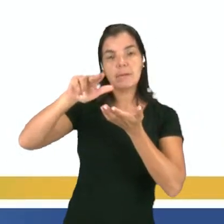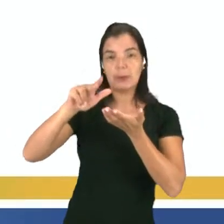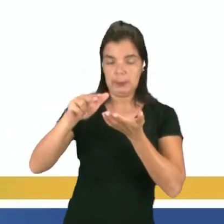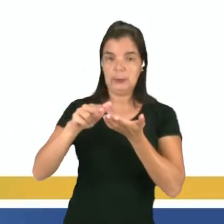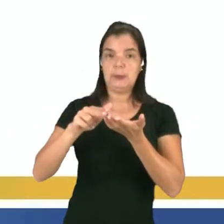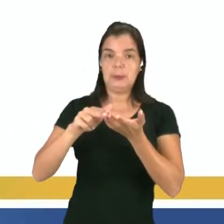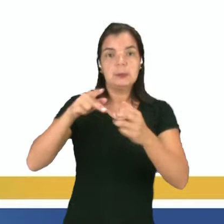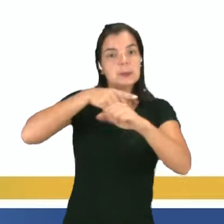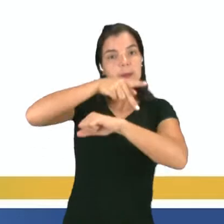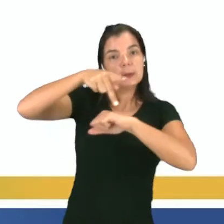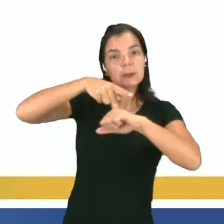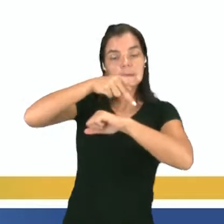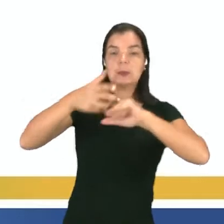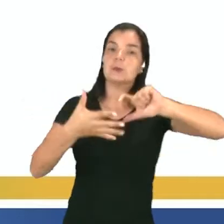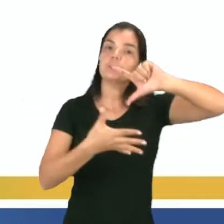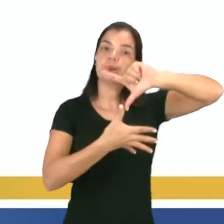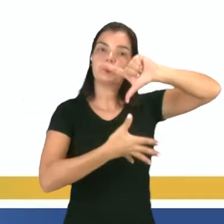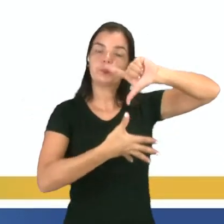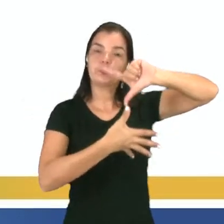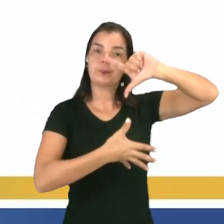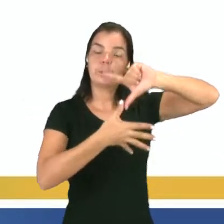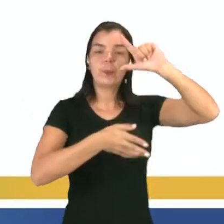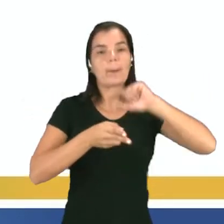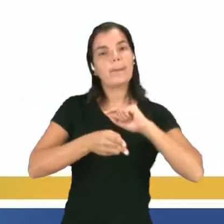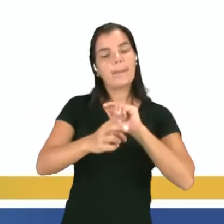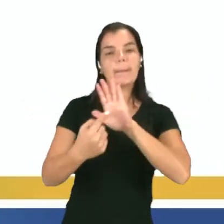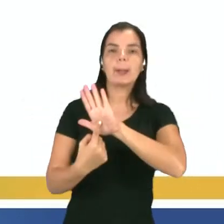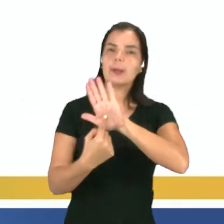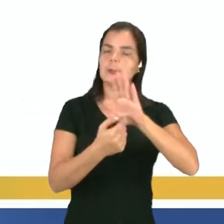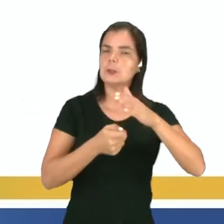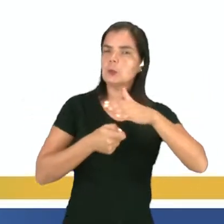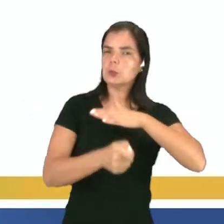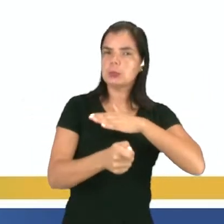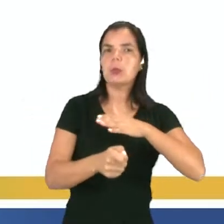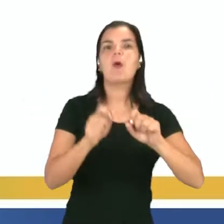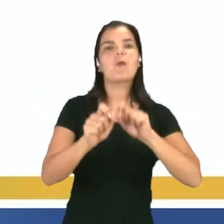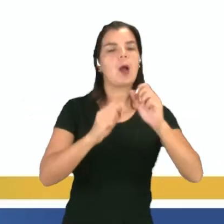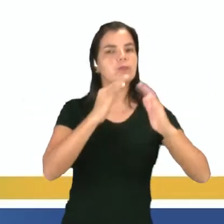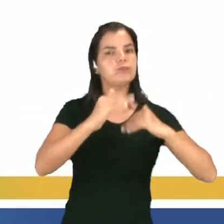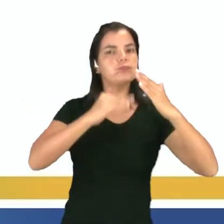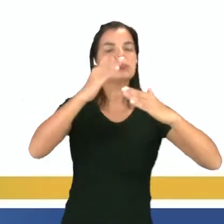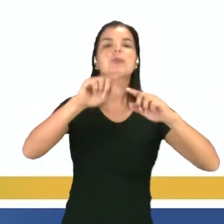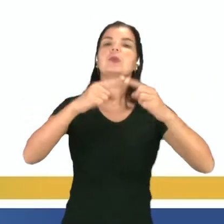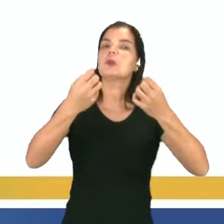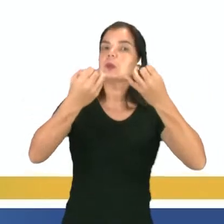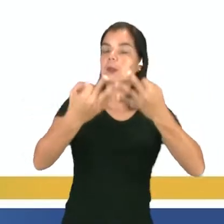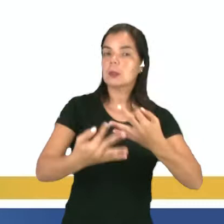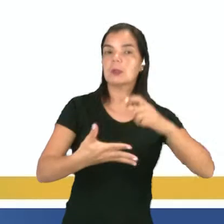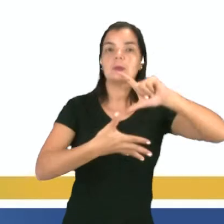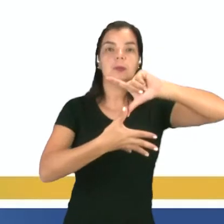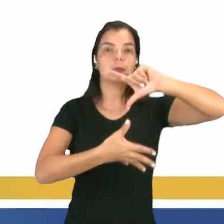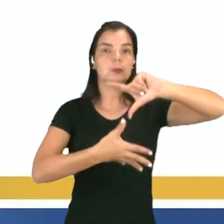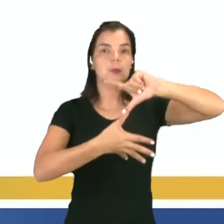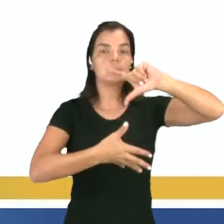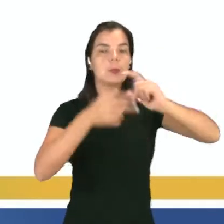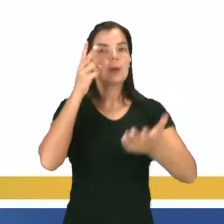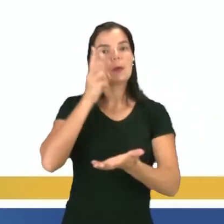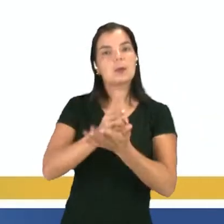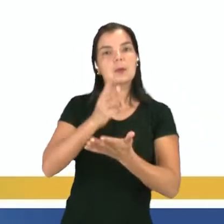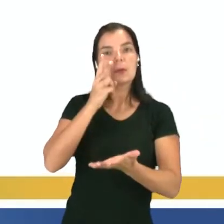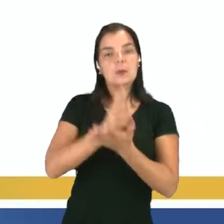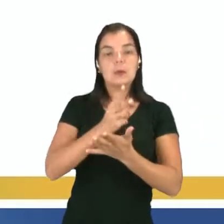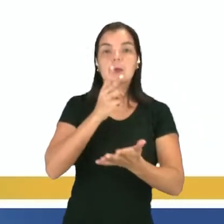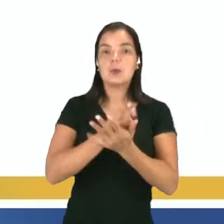dos grandes países da América Latina, que continuam a pressionar o crescimento. Em outras palavras, a América Latina